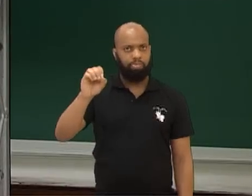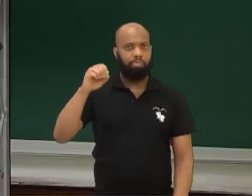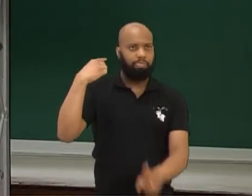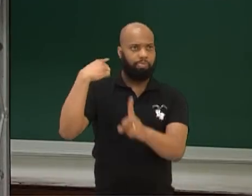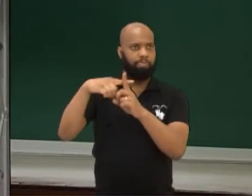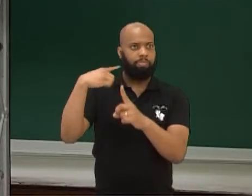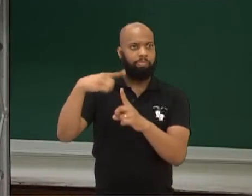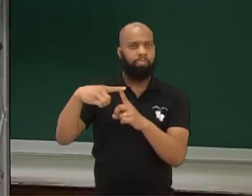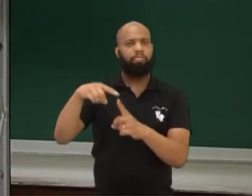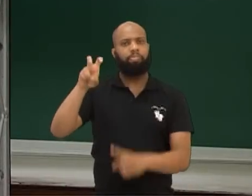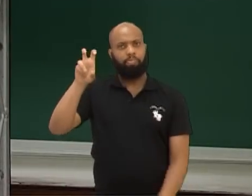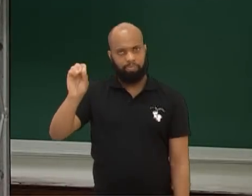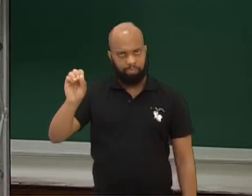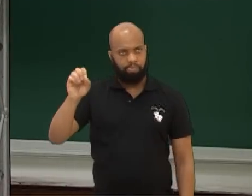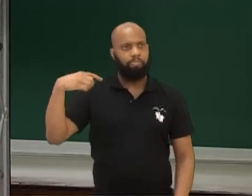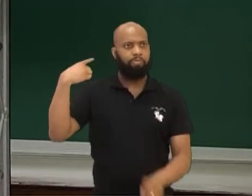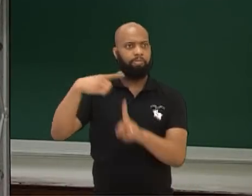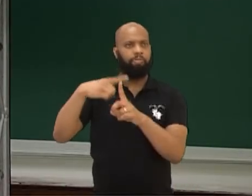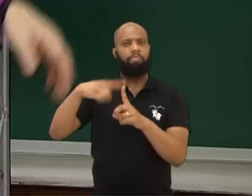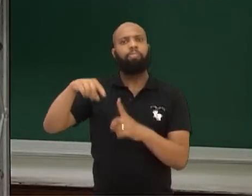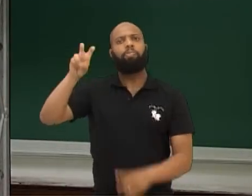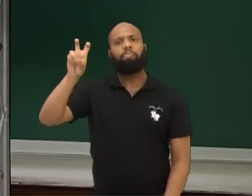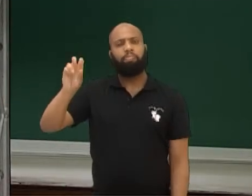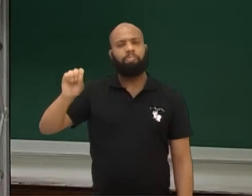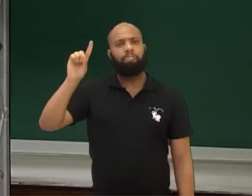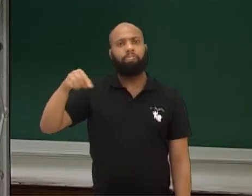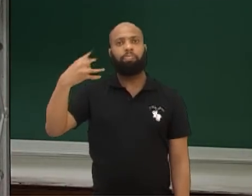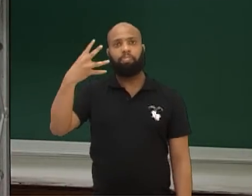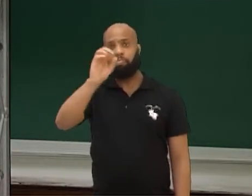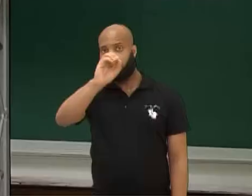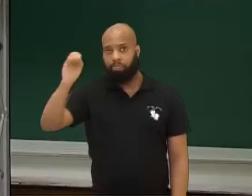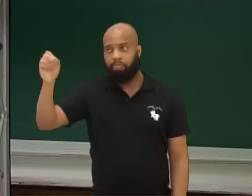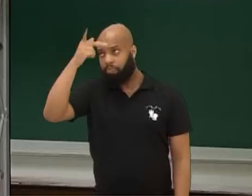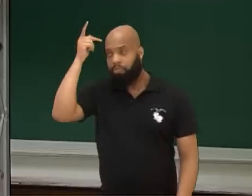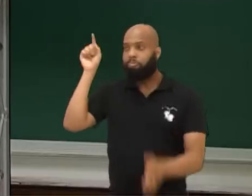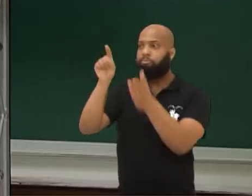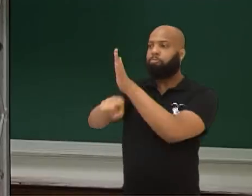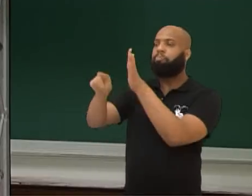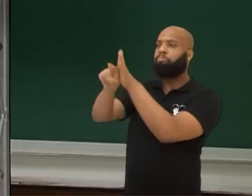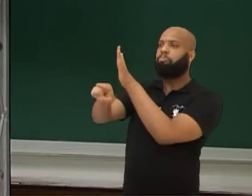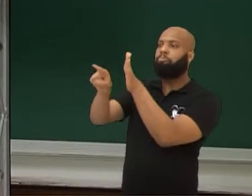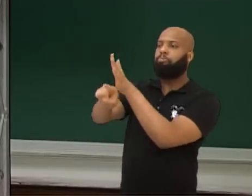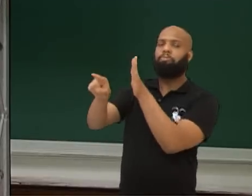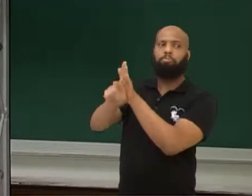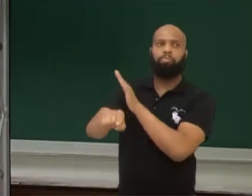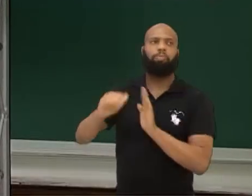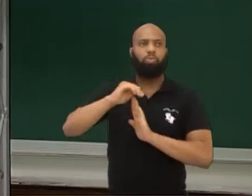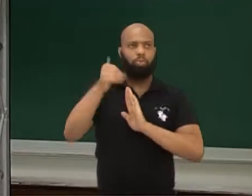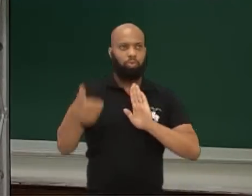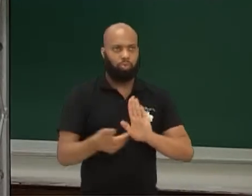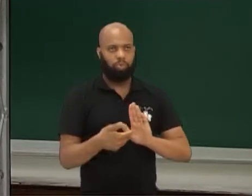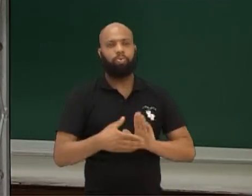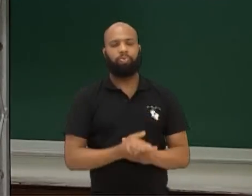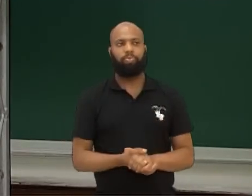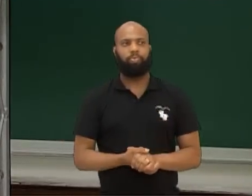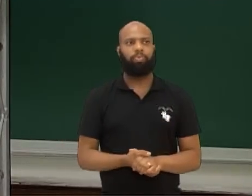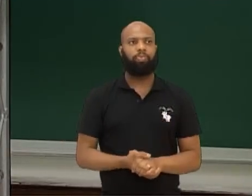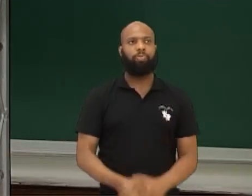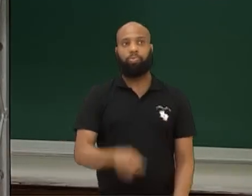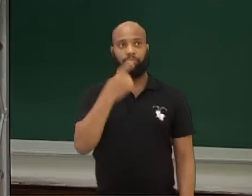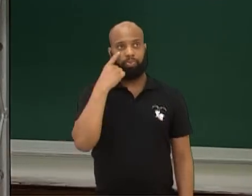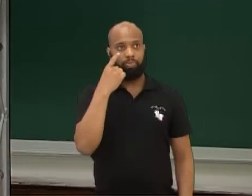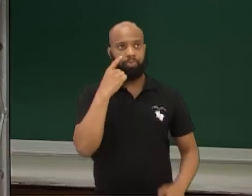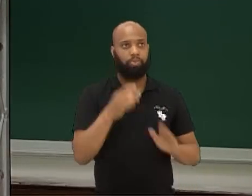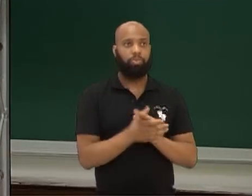com 50, 350, com mais 50, 400 pessoas. Então, eu entrevistei 400 pessoas, tá? Vamos